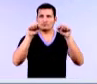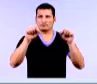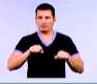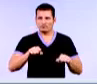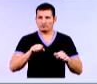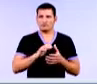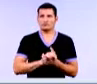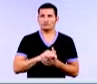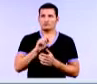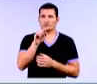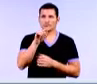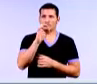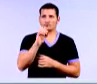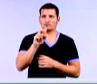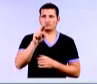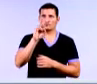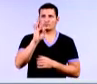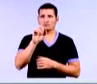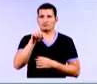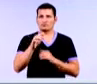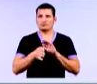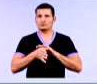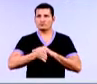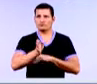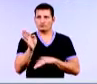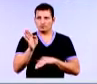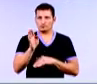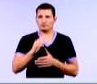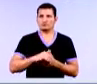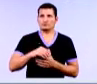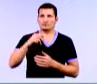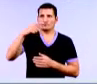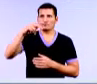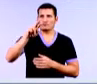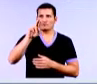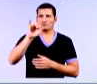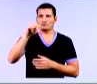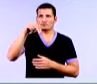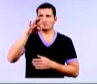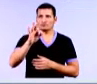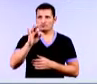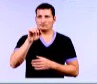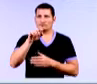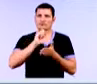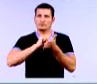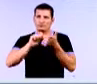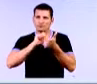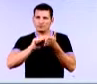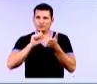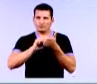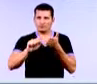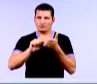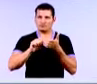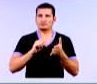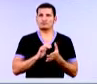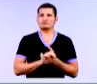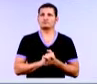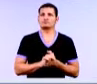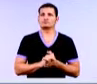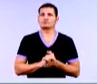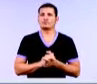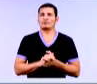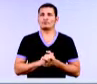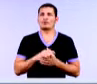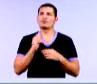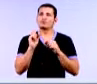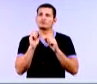é um comando de escrita que depois que ele escrever tudo, ele vai pular uma linha. Bacana? Então, o que eu estou dizendo